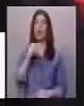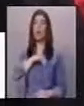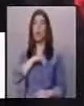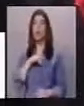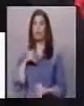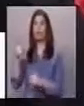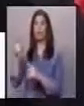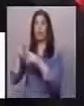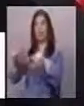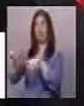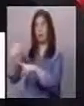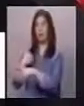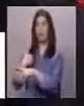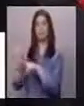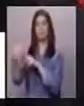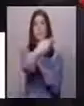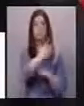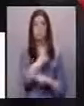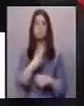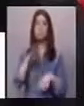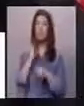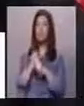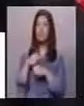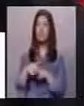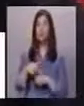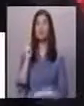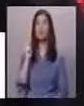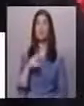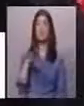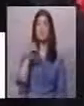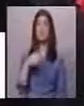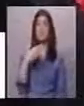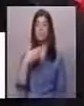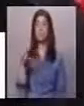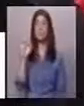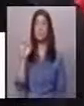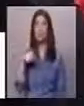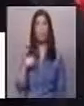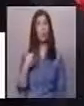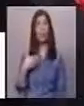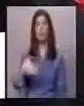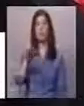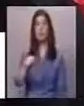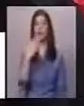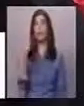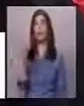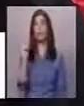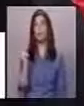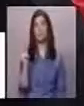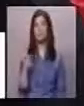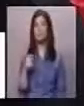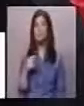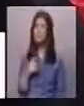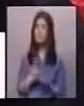com 19 anos de casa, outros com 18, 17, 16, no meu caso quase 11 anos, acho que já chega e não aceitamos fazer